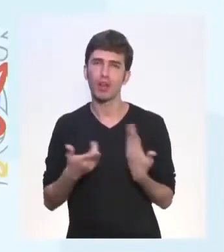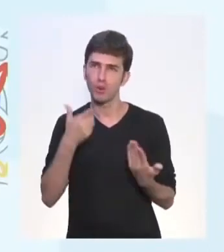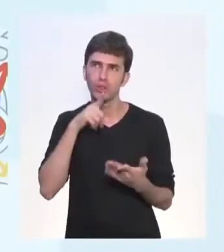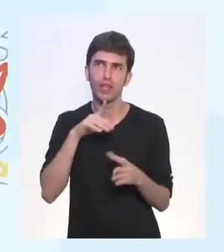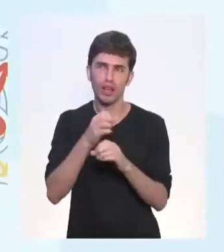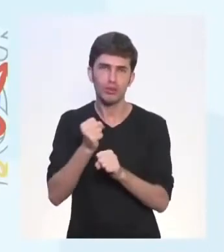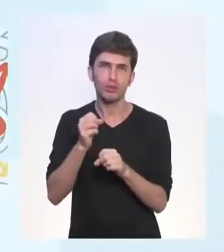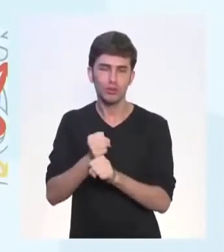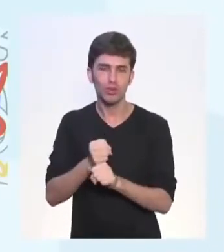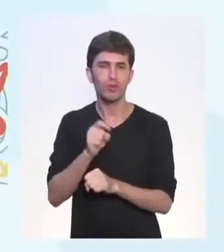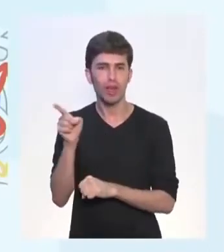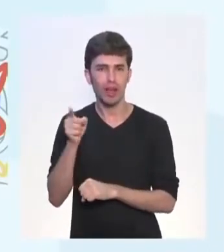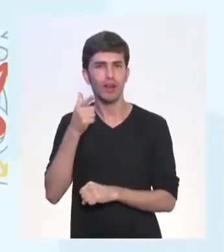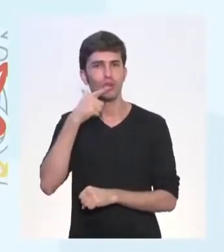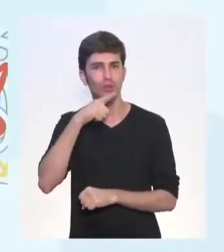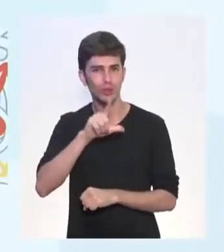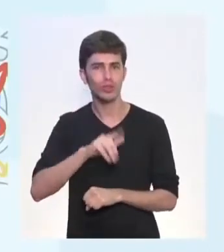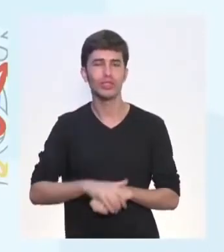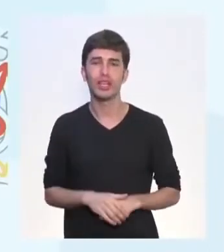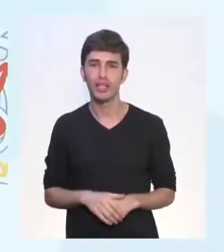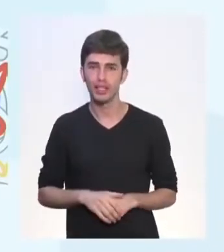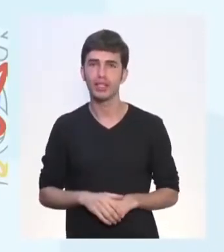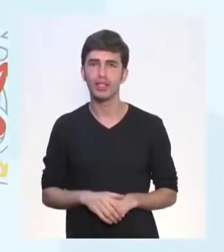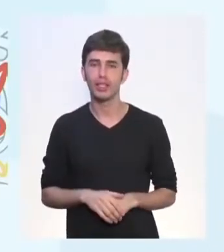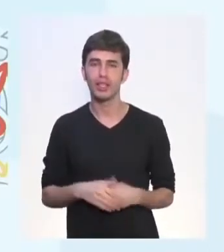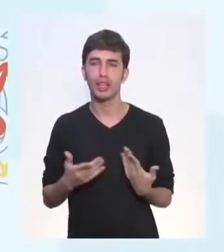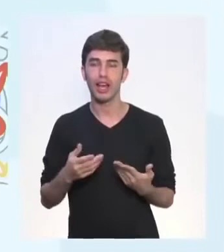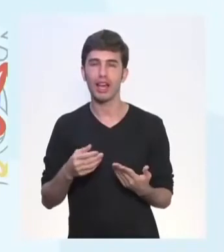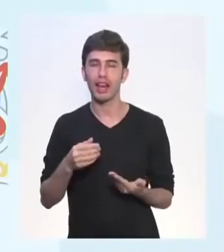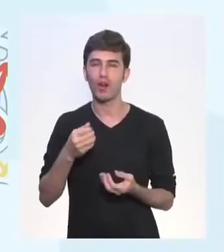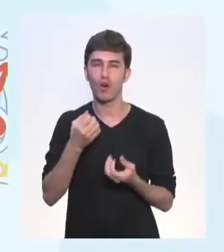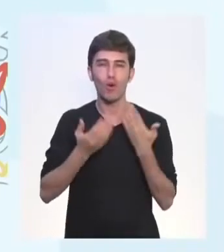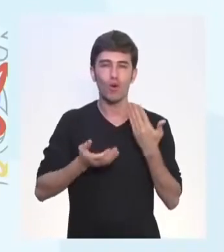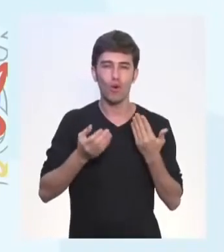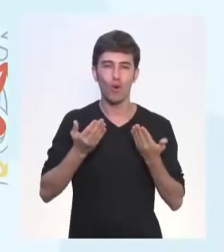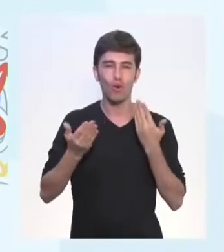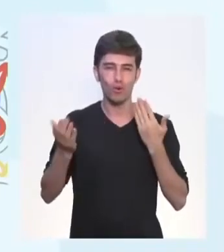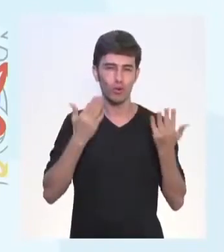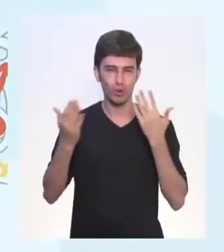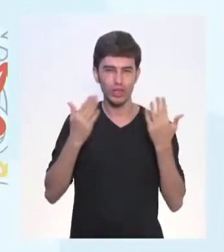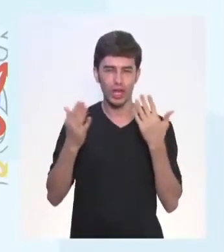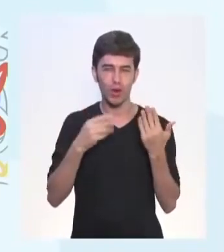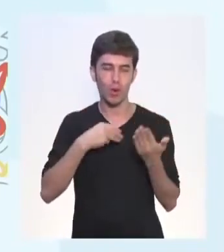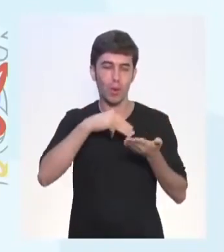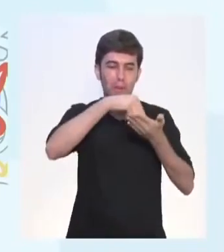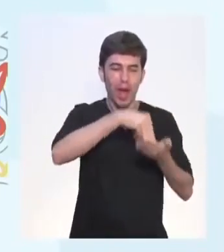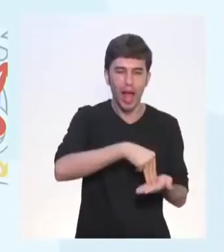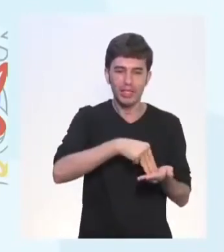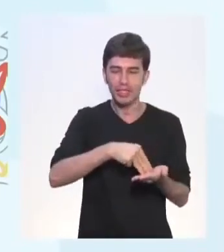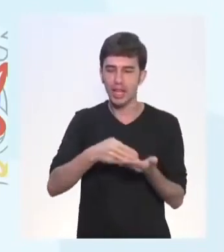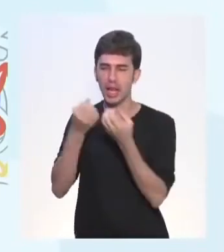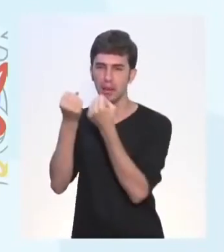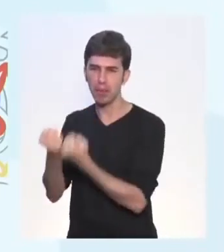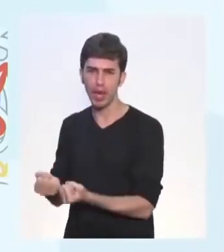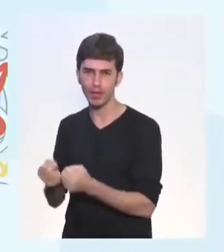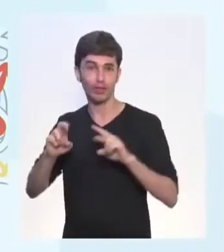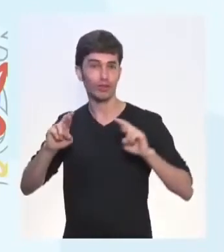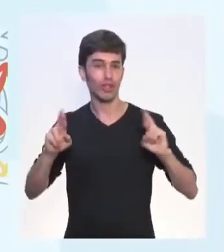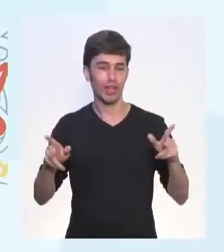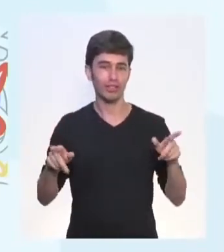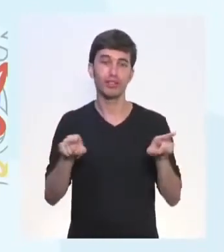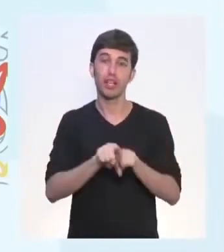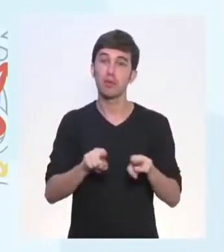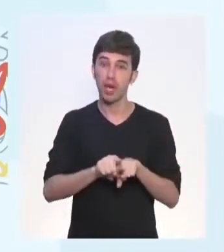medir massa, né? Aquela famosa confusão com o peso, né? Tá, ok? Podemos medir o tempo. O homem é um